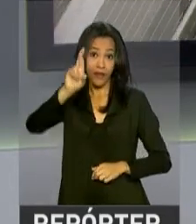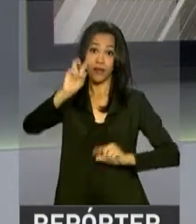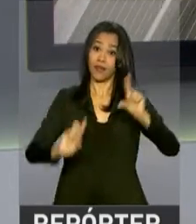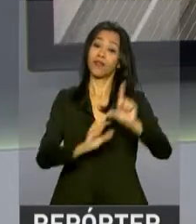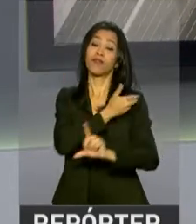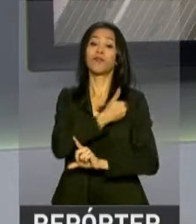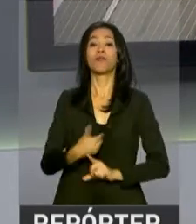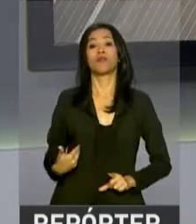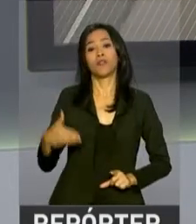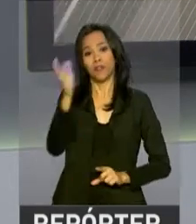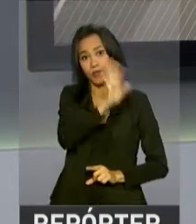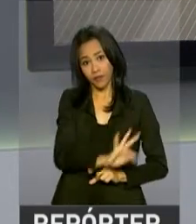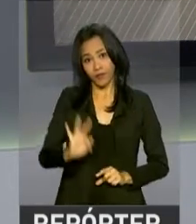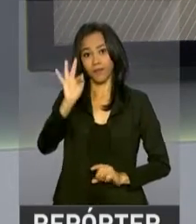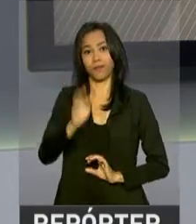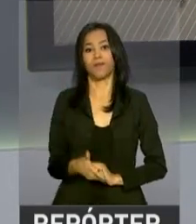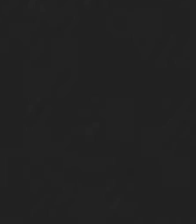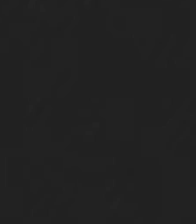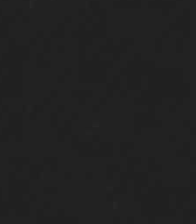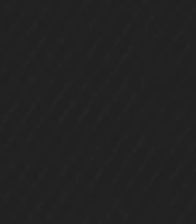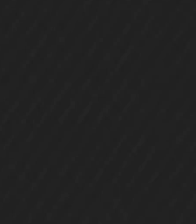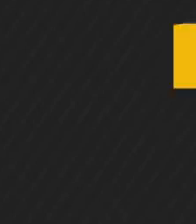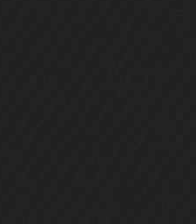nbr a tv do governo federal